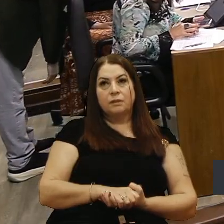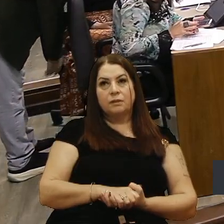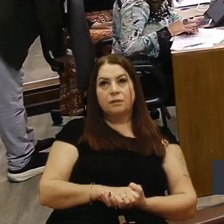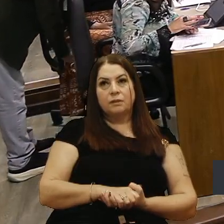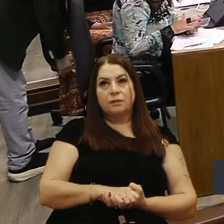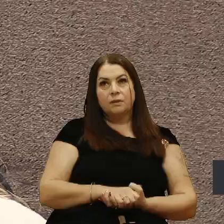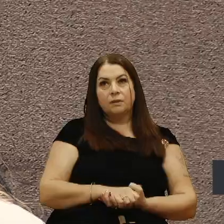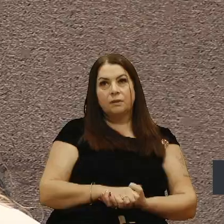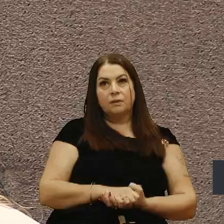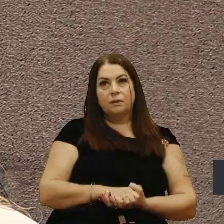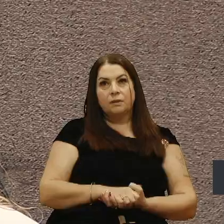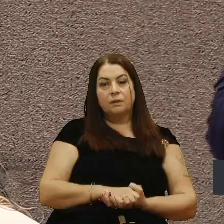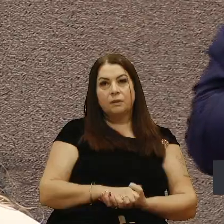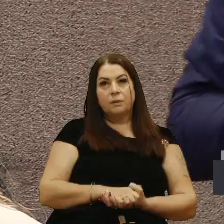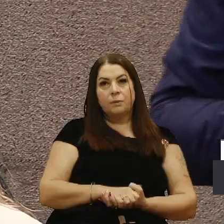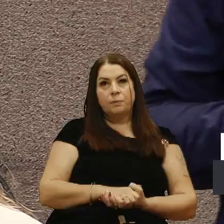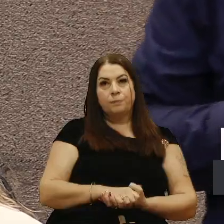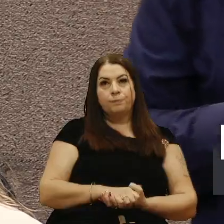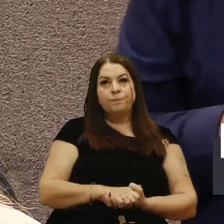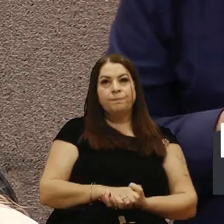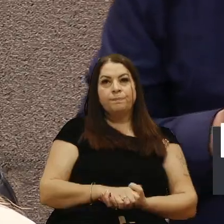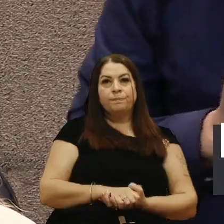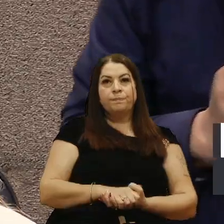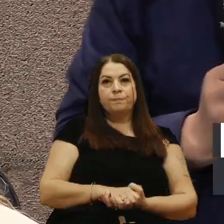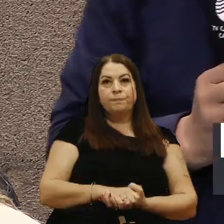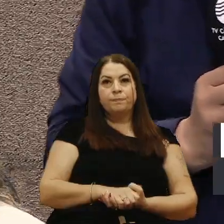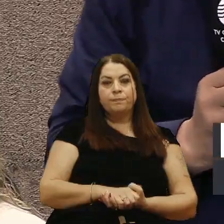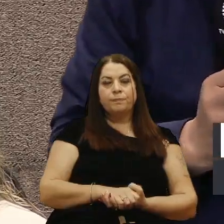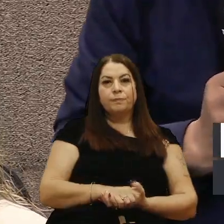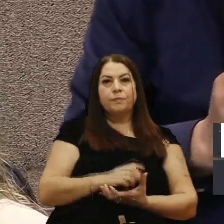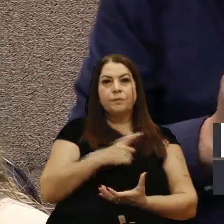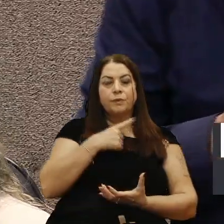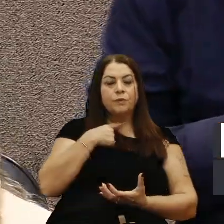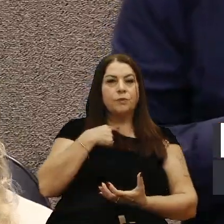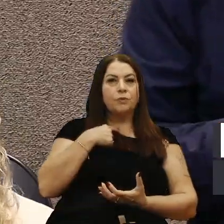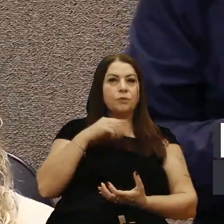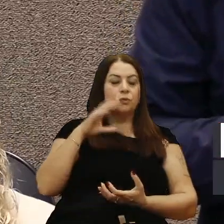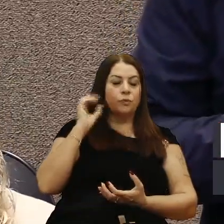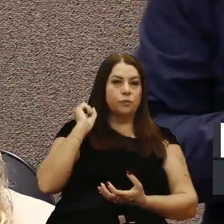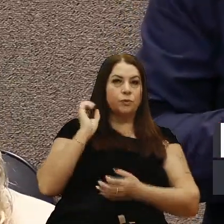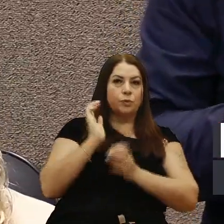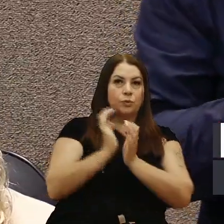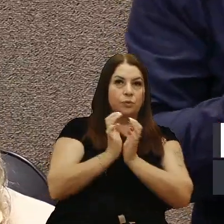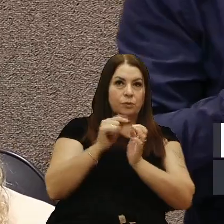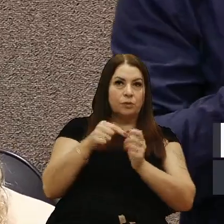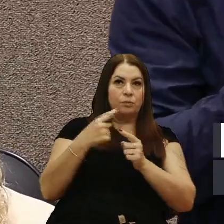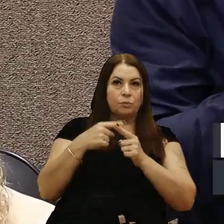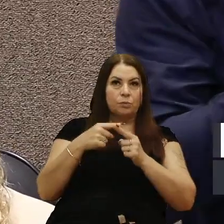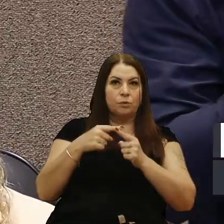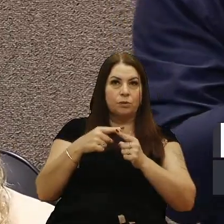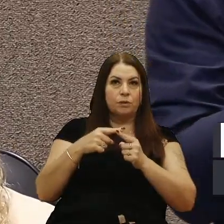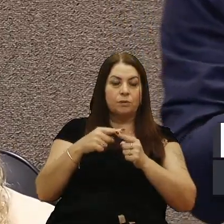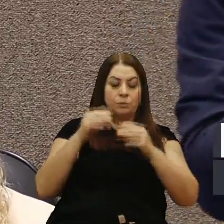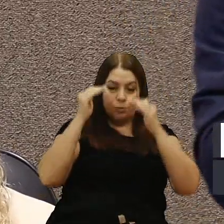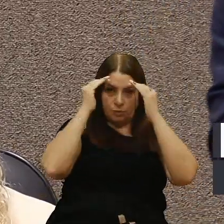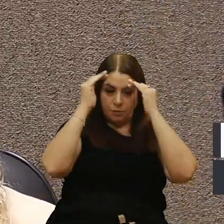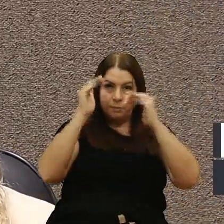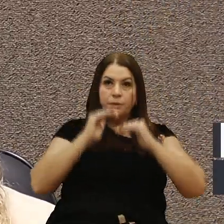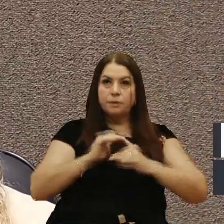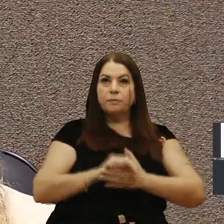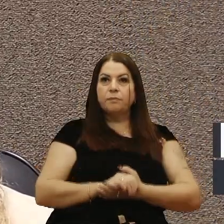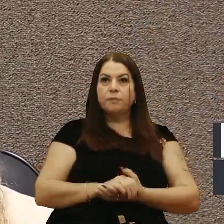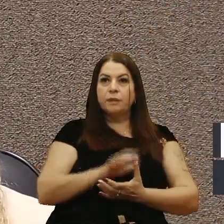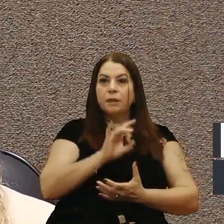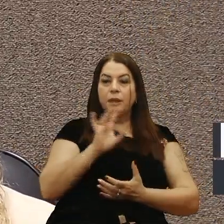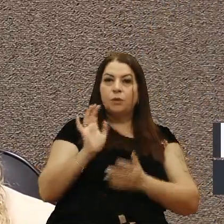a gente gosta de escutar os colegas, porque aqui a gente tem que ter muito respeito.